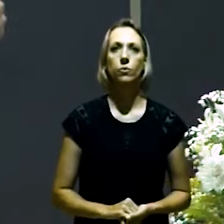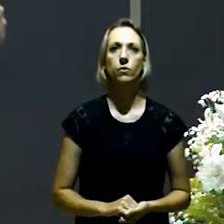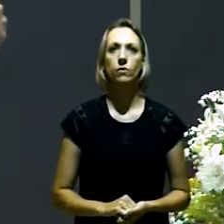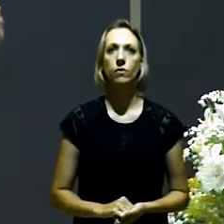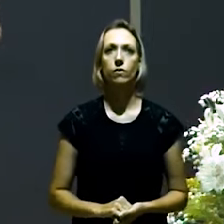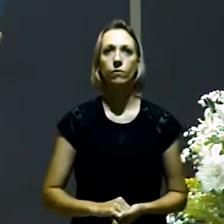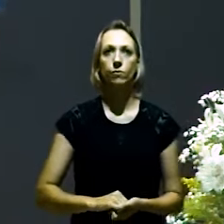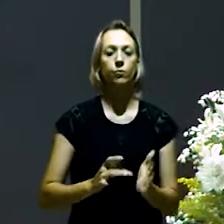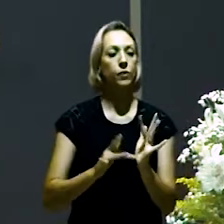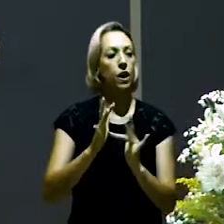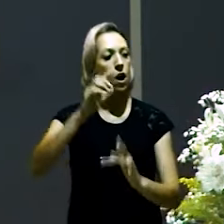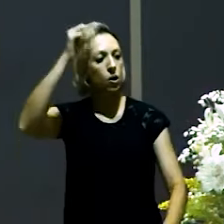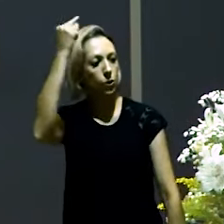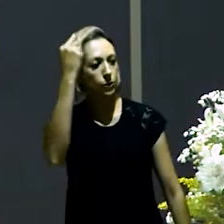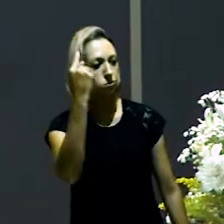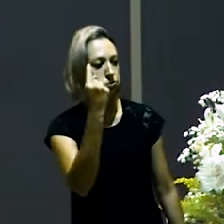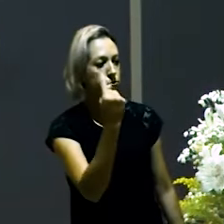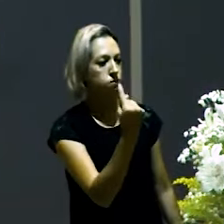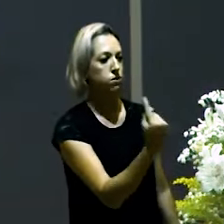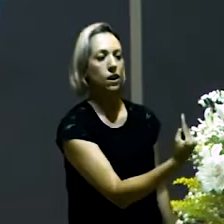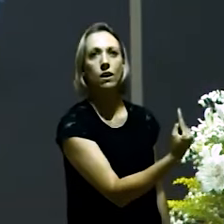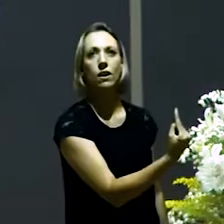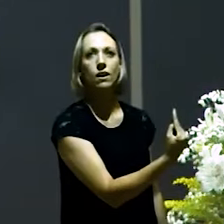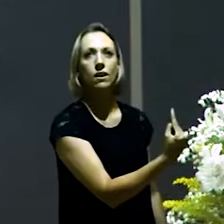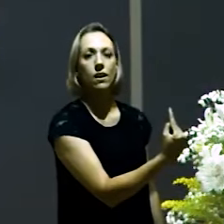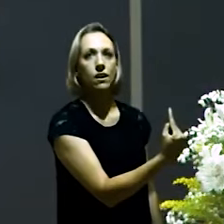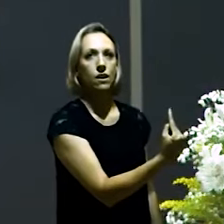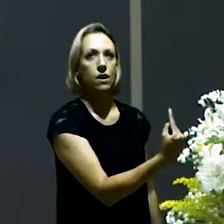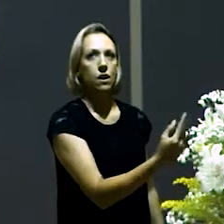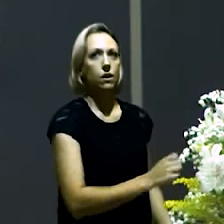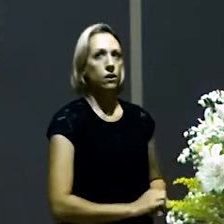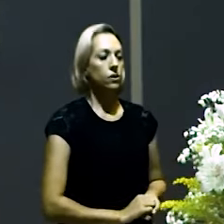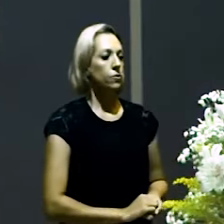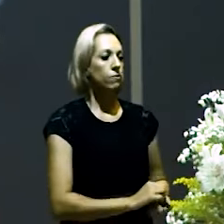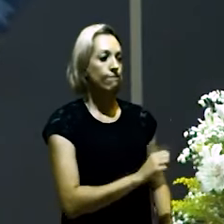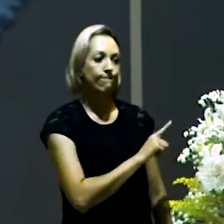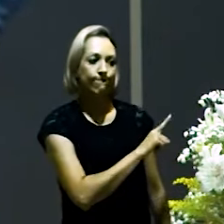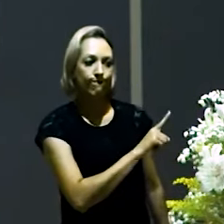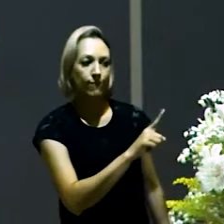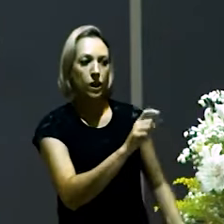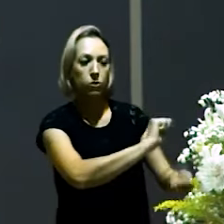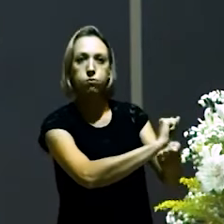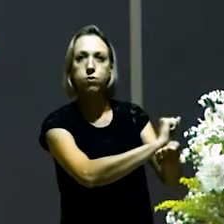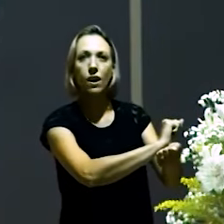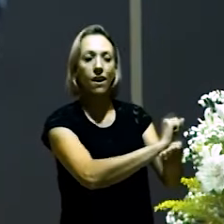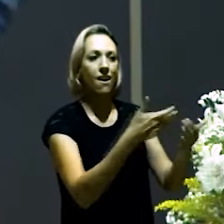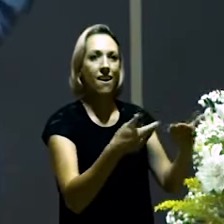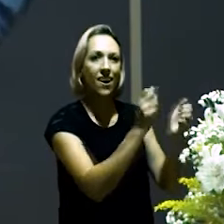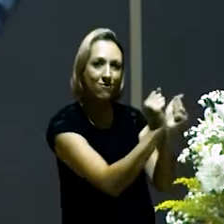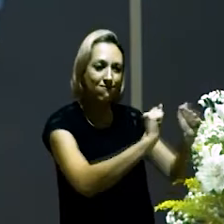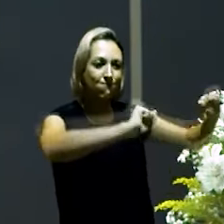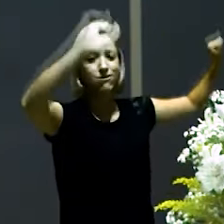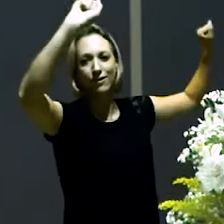despiu, aleluia, de toda a liberdade que eles imaginavam ter. É por isso que os demônios não suportavam o nome de